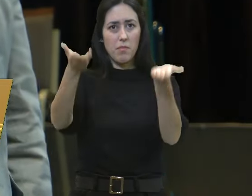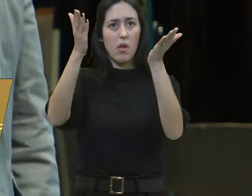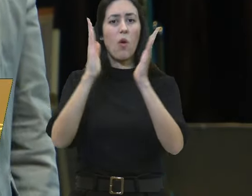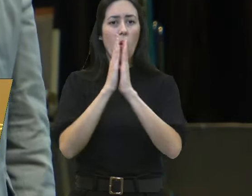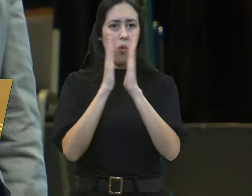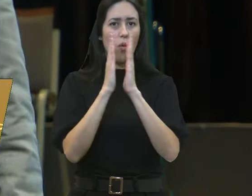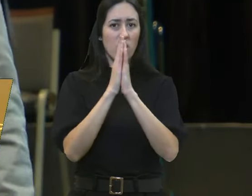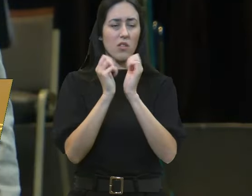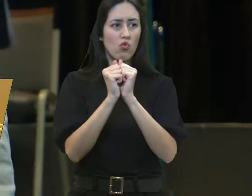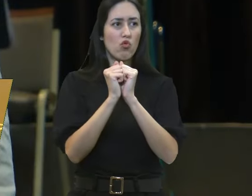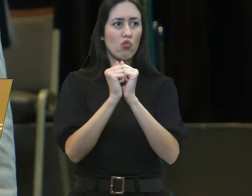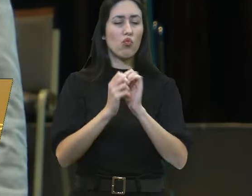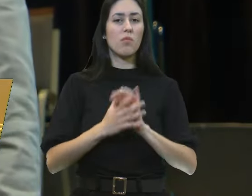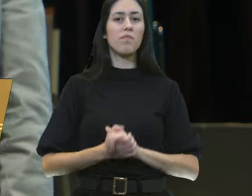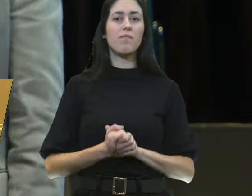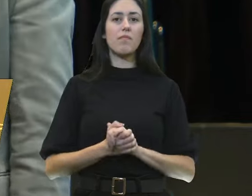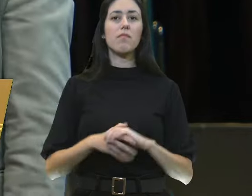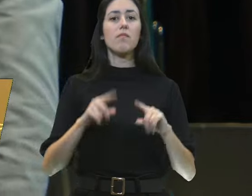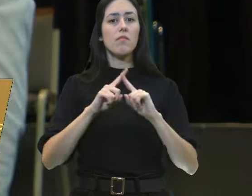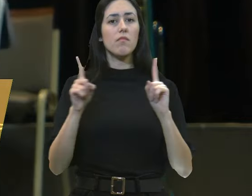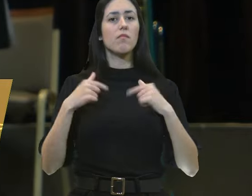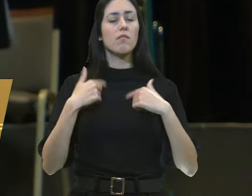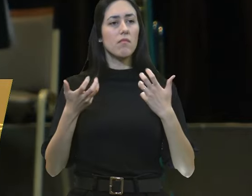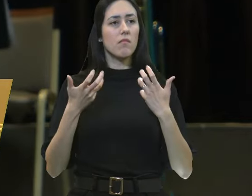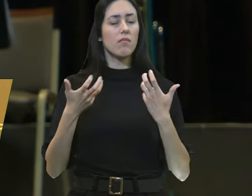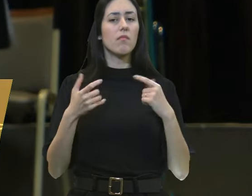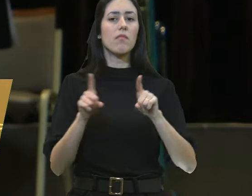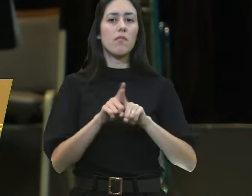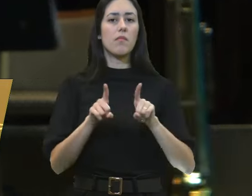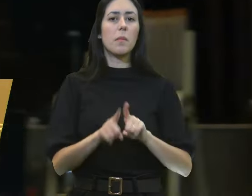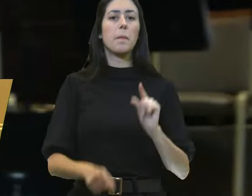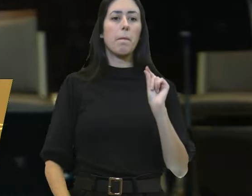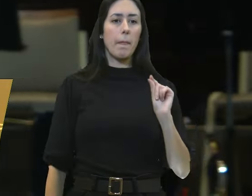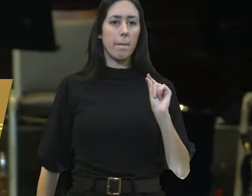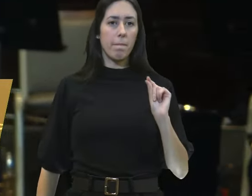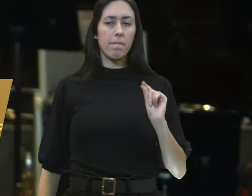oração junto. Mas eu também queria, agora,